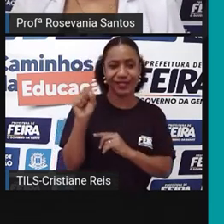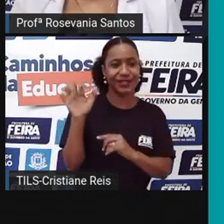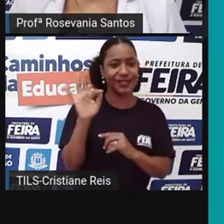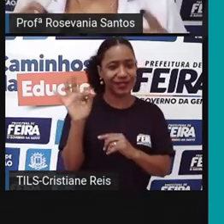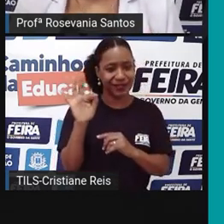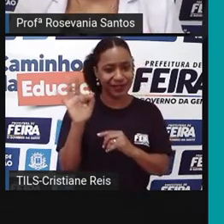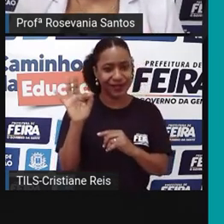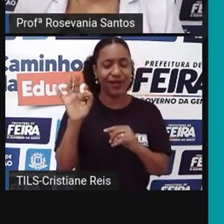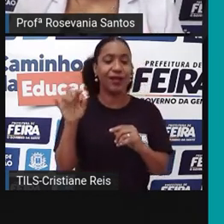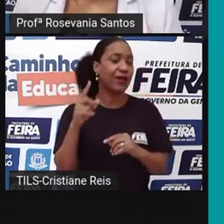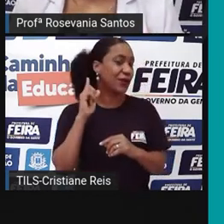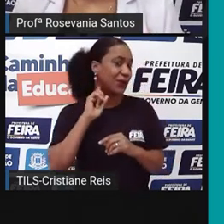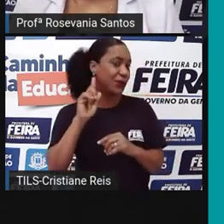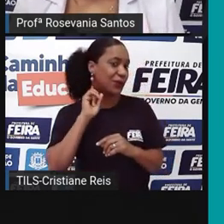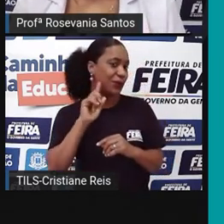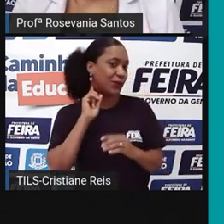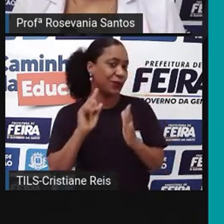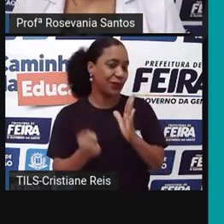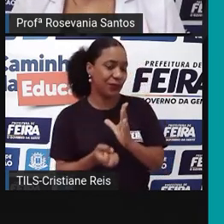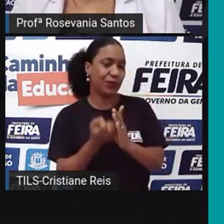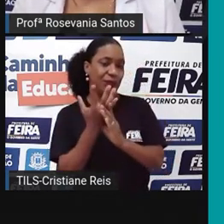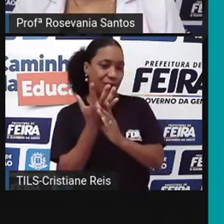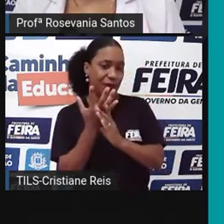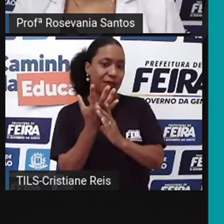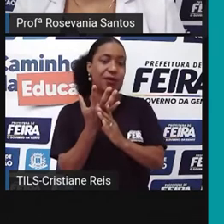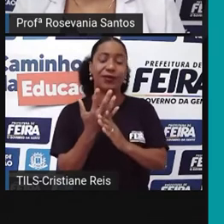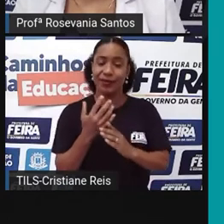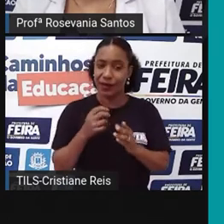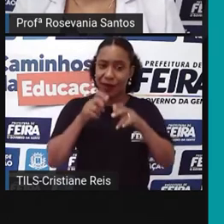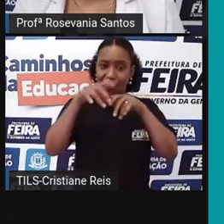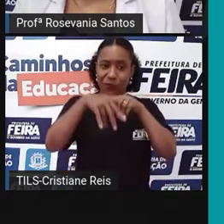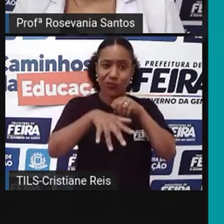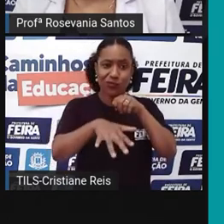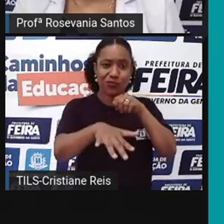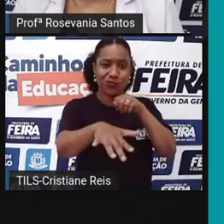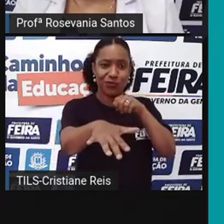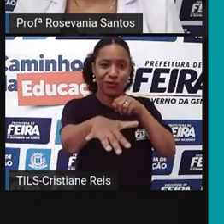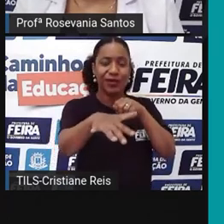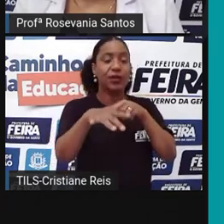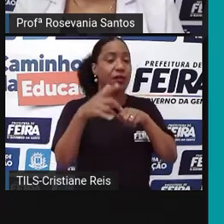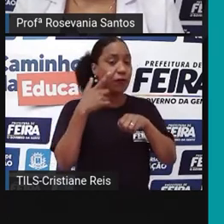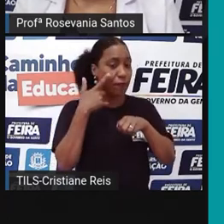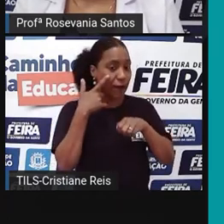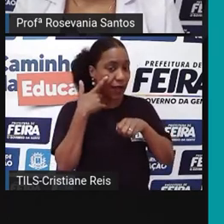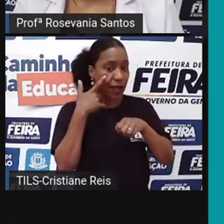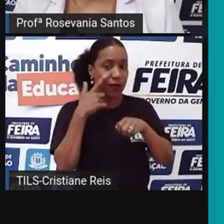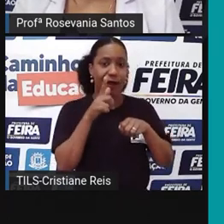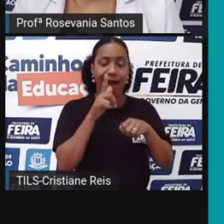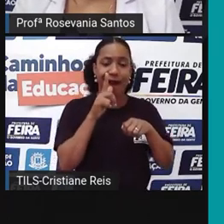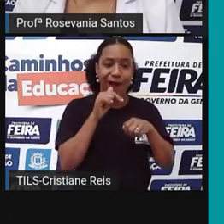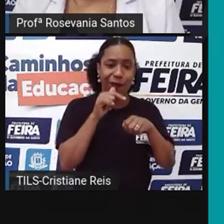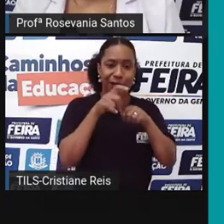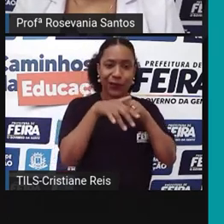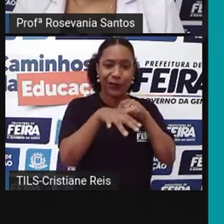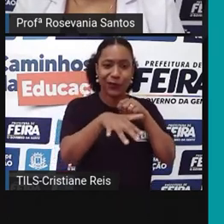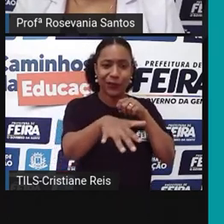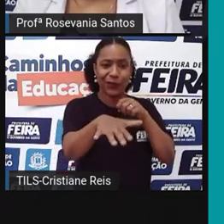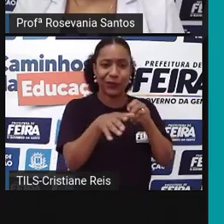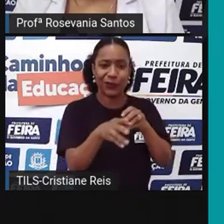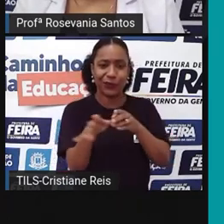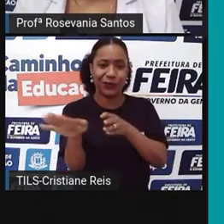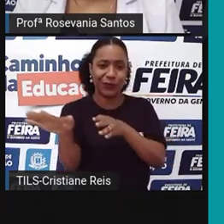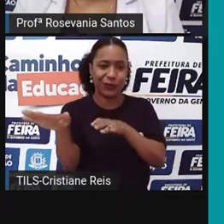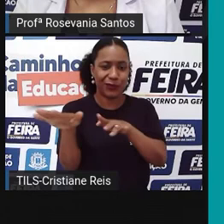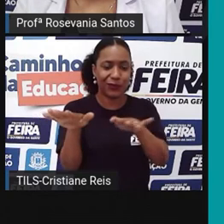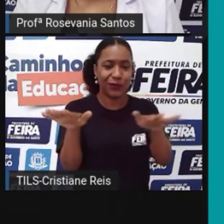Minas Gerais, lá no Paredão de Izagaia. Então, na realidade, a gente tem uma quantidade de rios aqui. E boa parte deles vocês